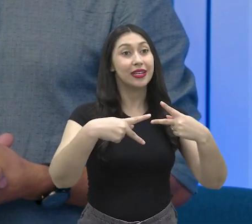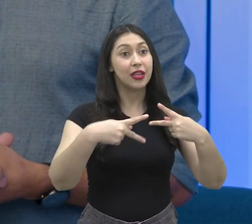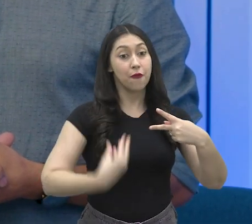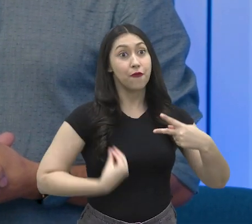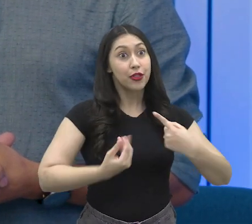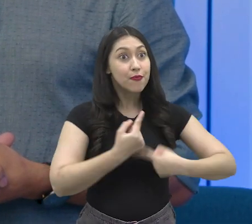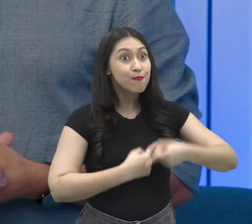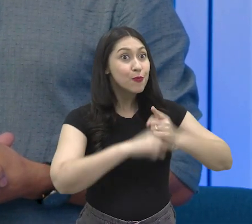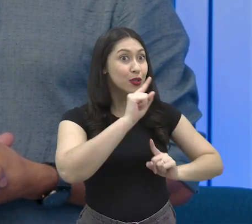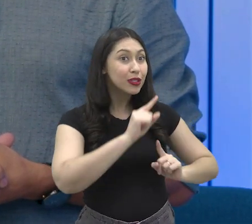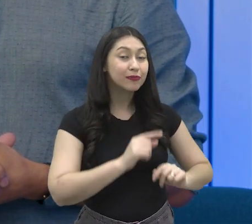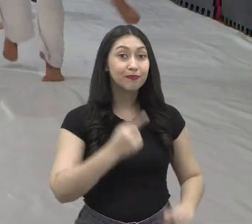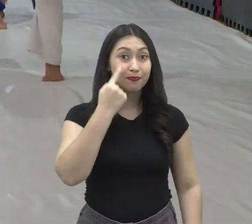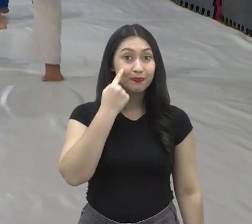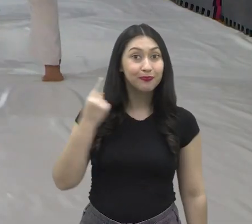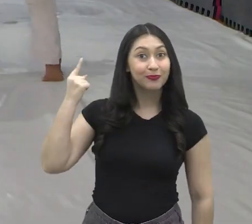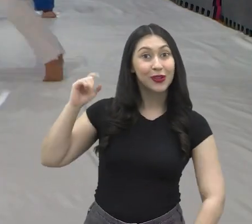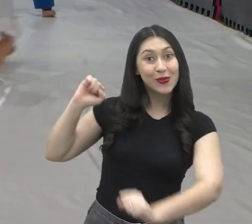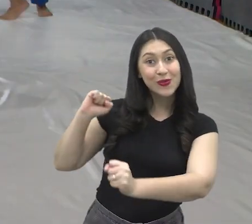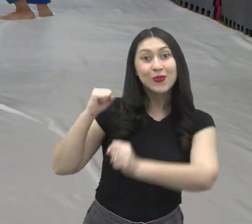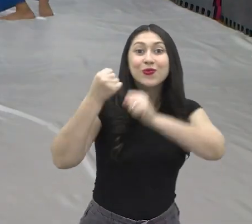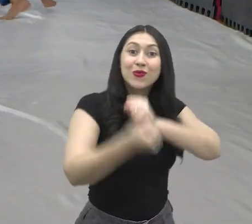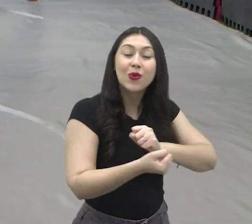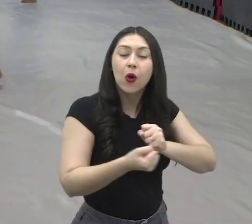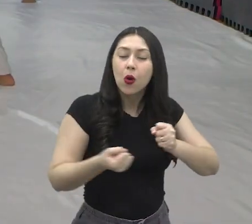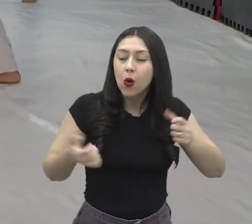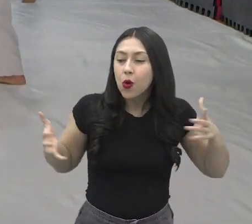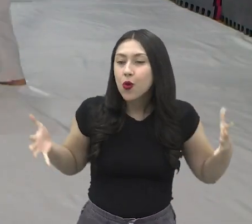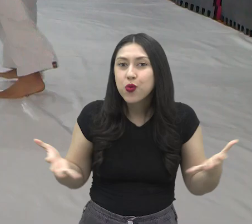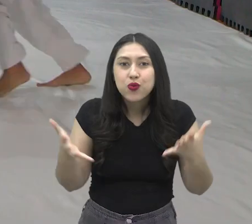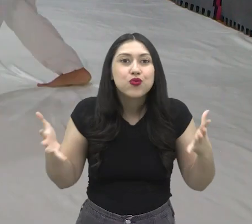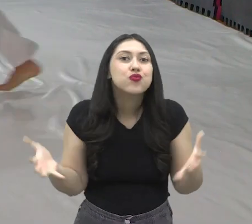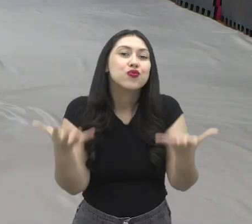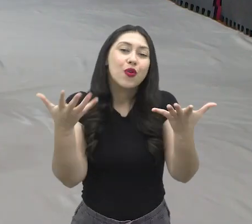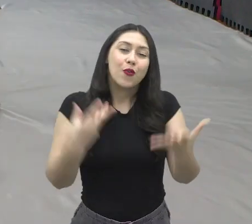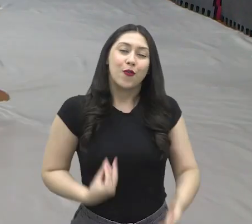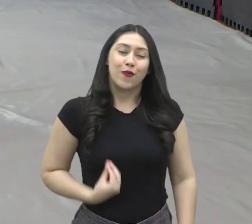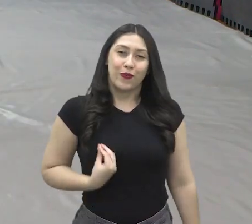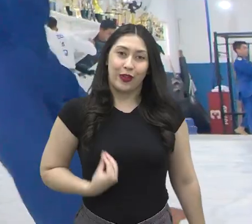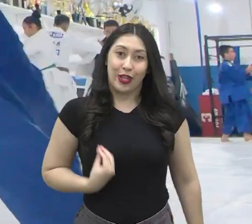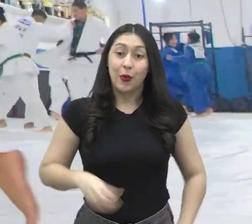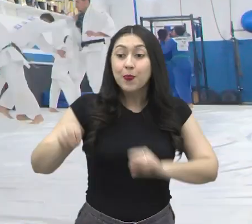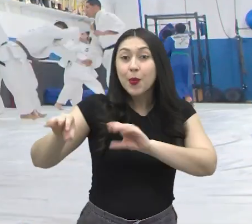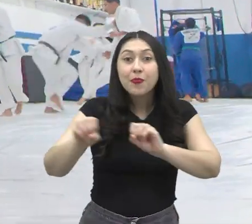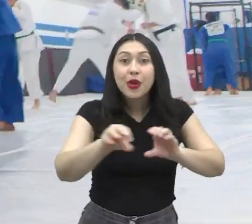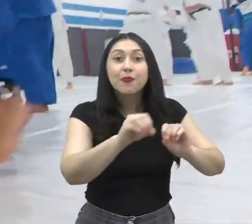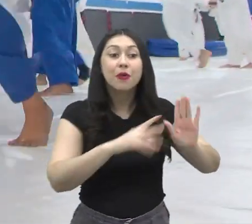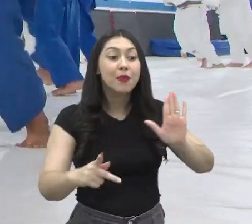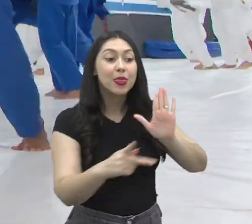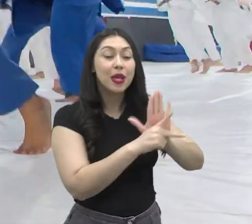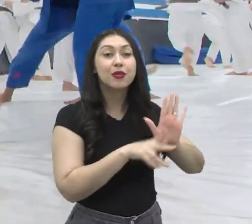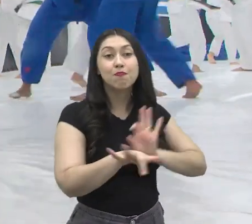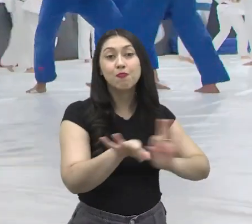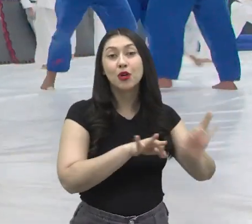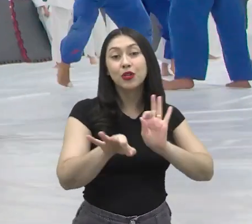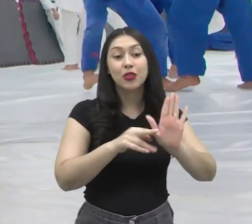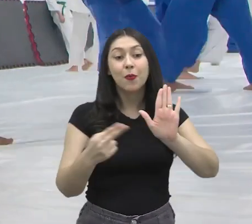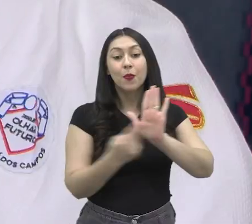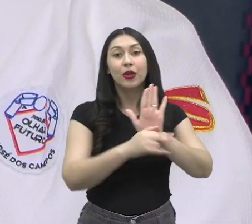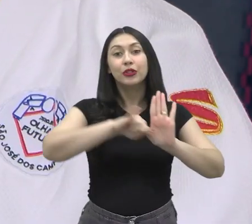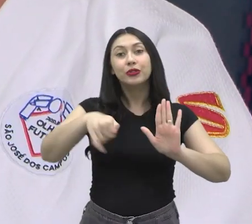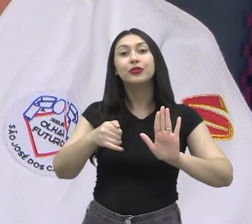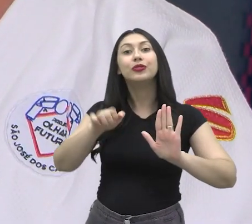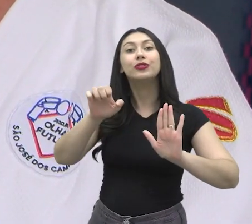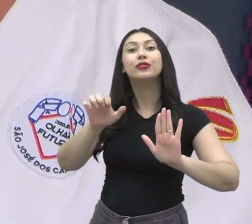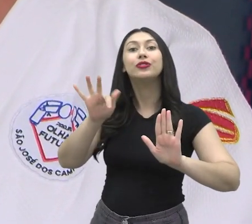José que mudam vidas. Aqui, o judô é a fonte de inspiração para a vida. As aulas são parte de um projeto criado